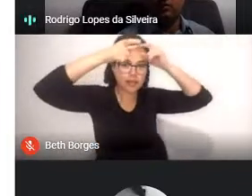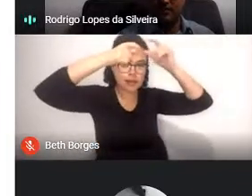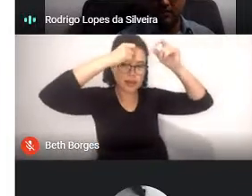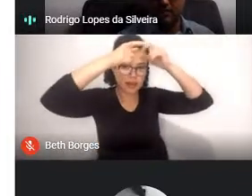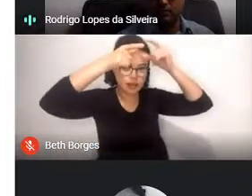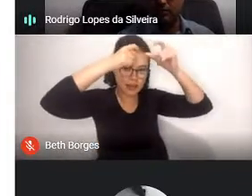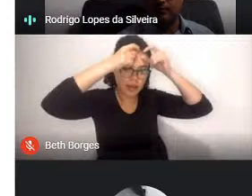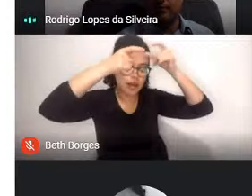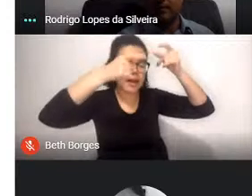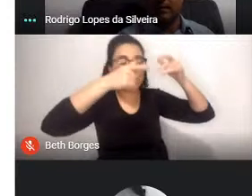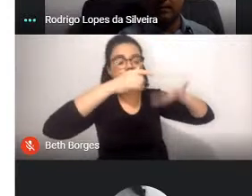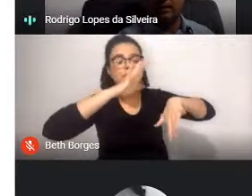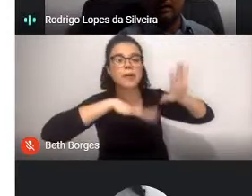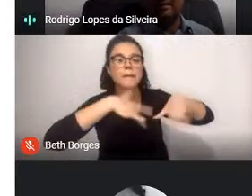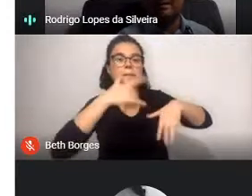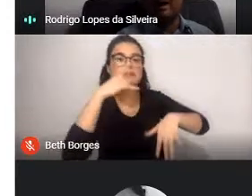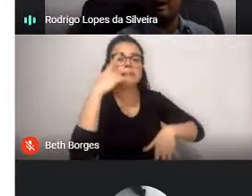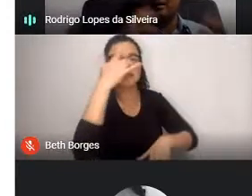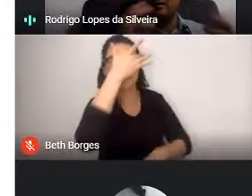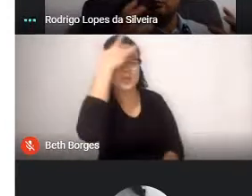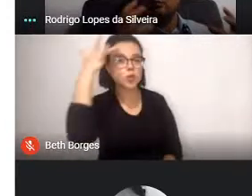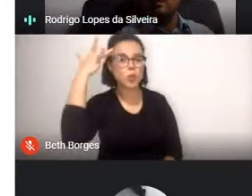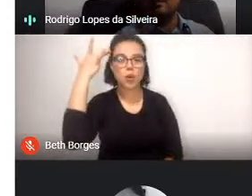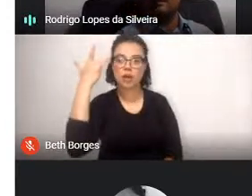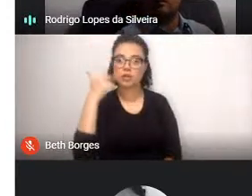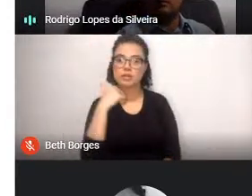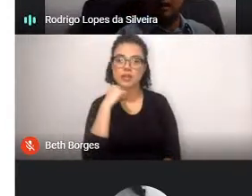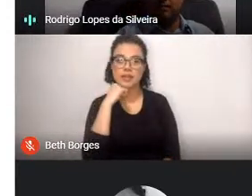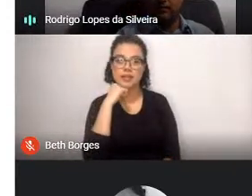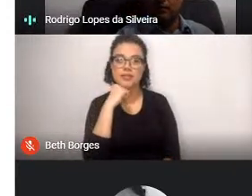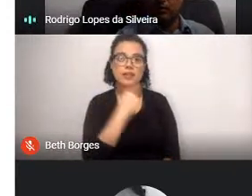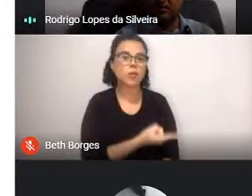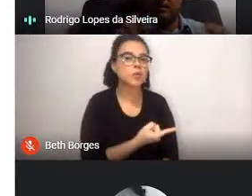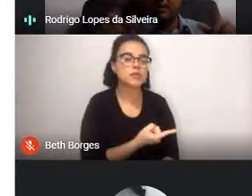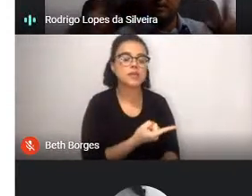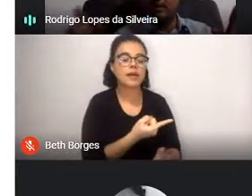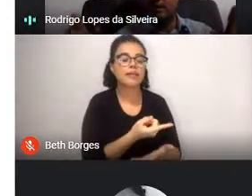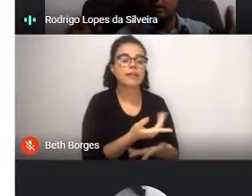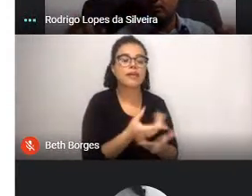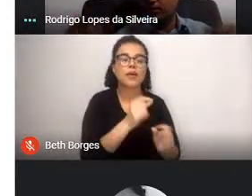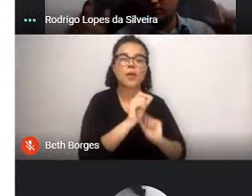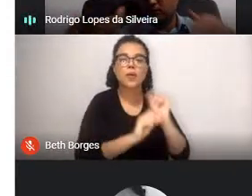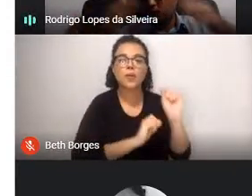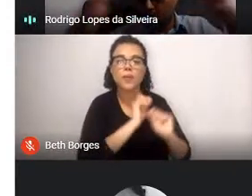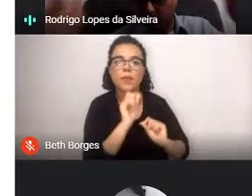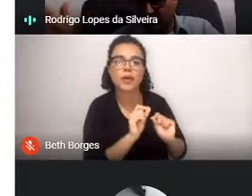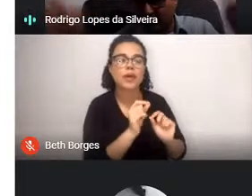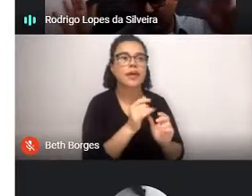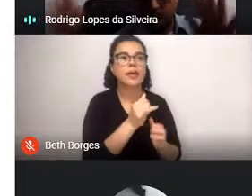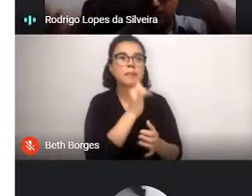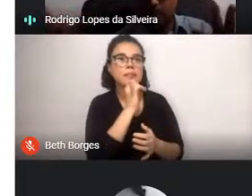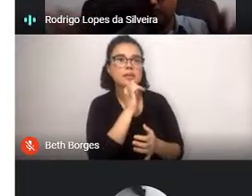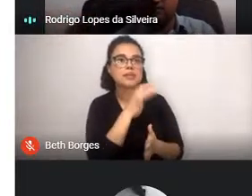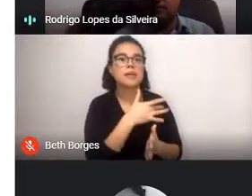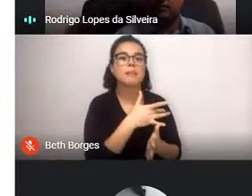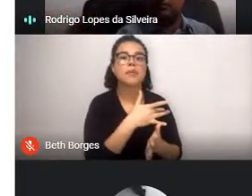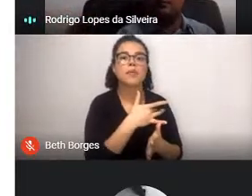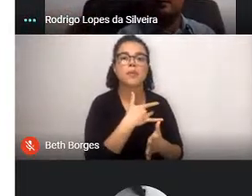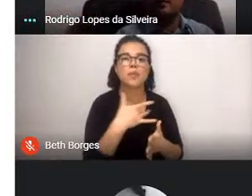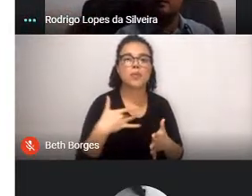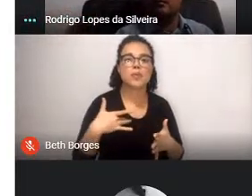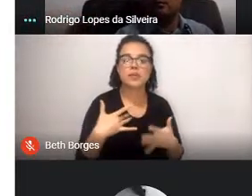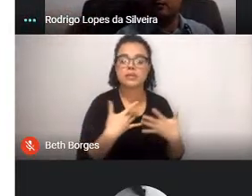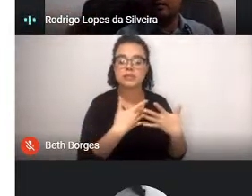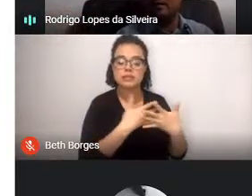não consigam lidar de uma maneira saudável com essa ideia, por exemplo, de uma organização de algo